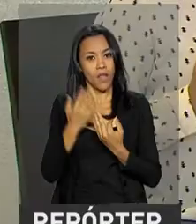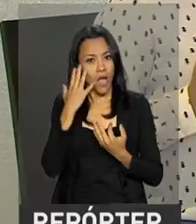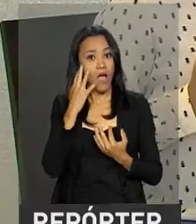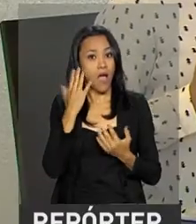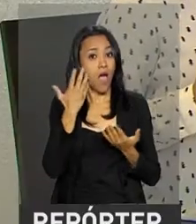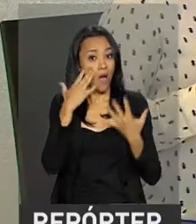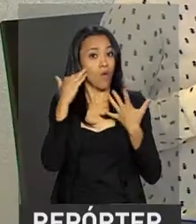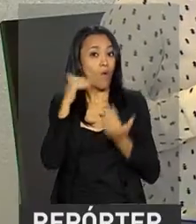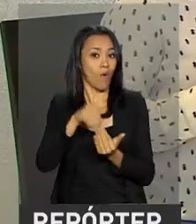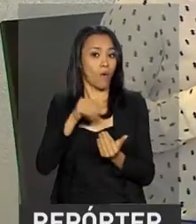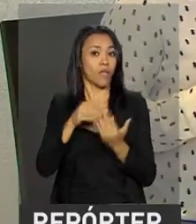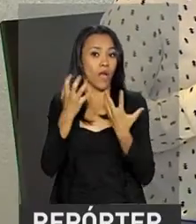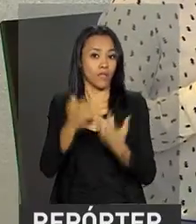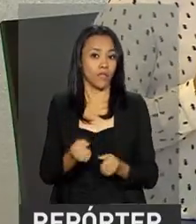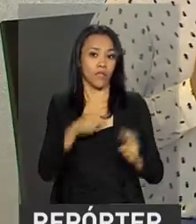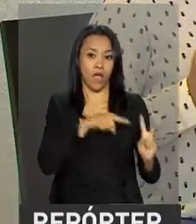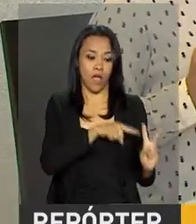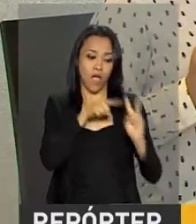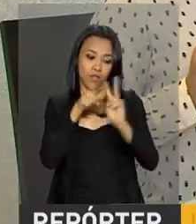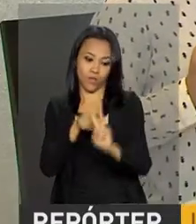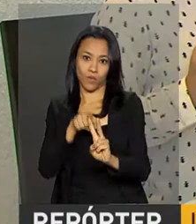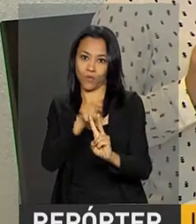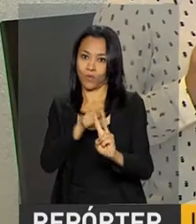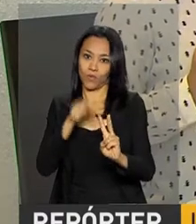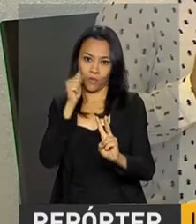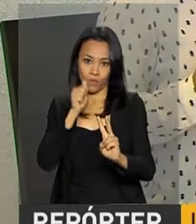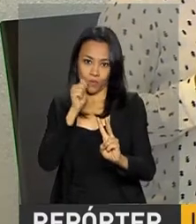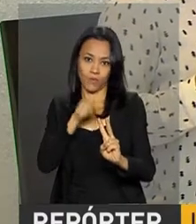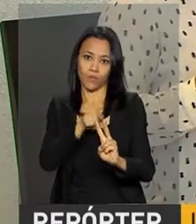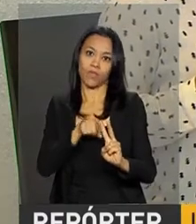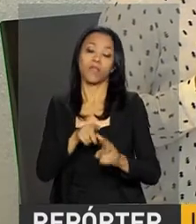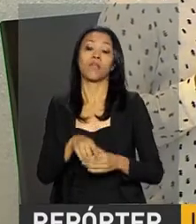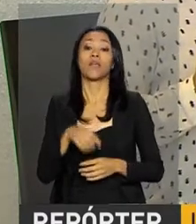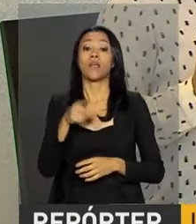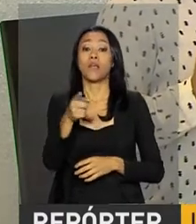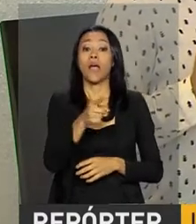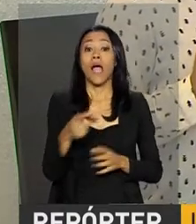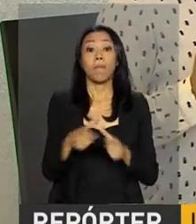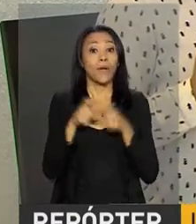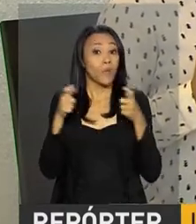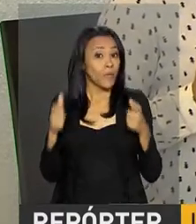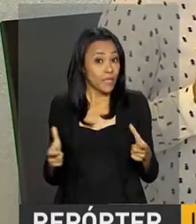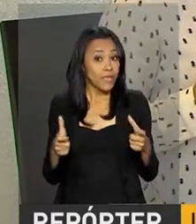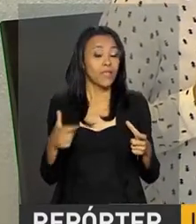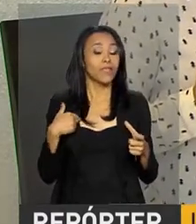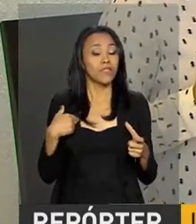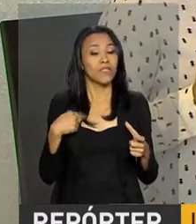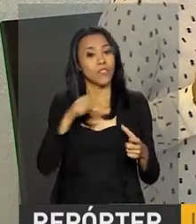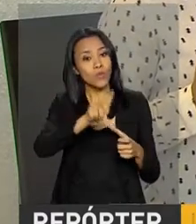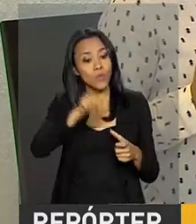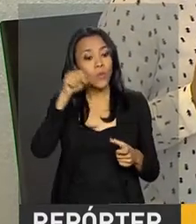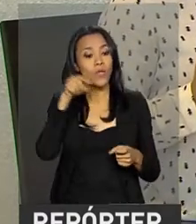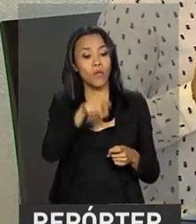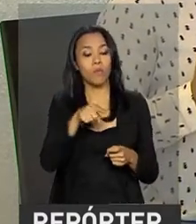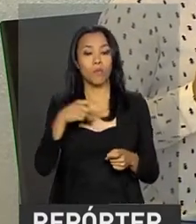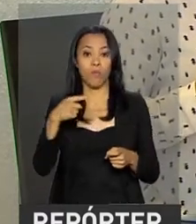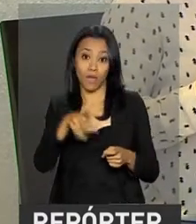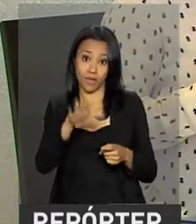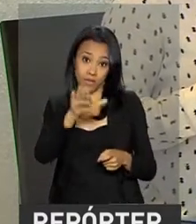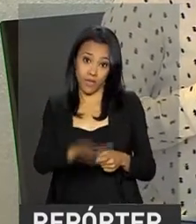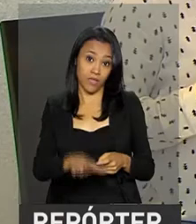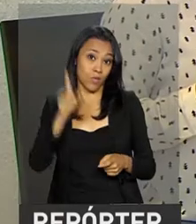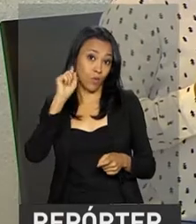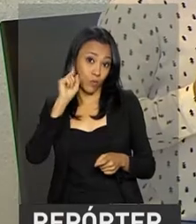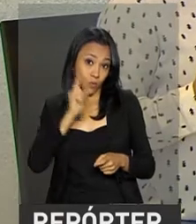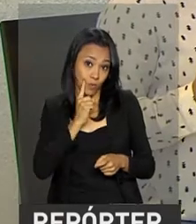duas a família da maré e do osmar escolheu um caminho diferente da maioria adotar uma criança com surdez e uma